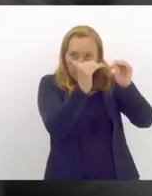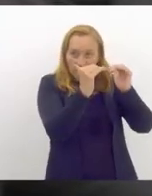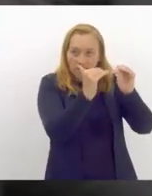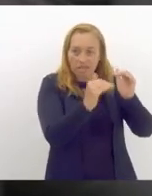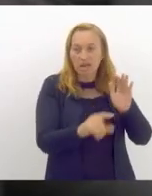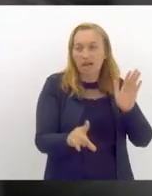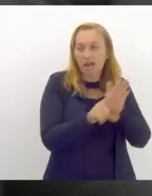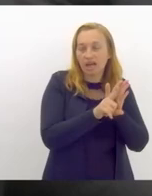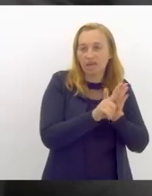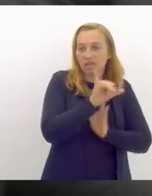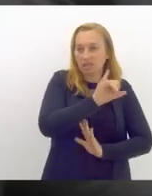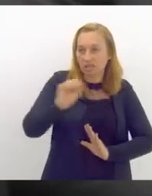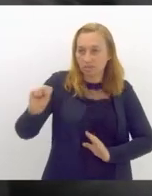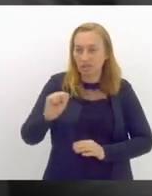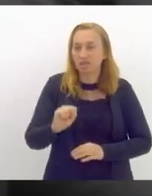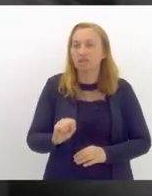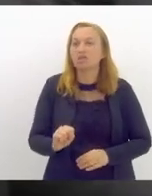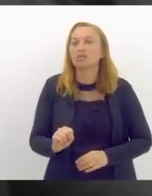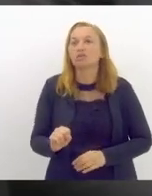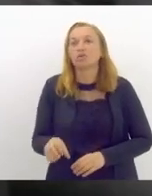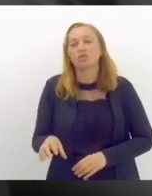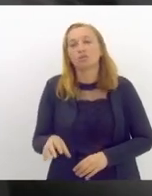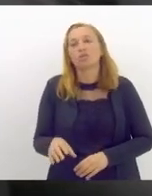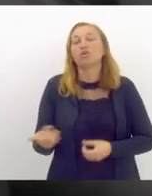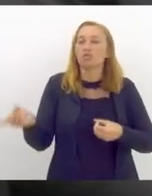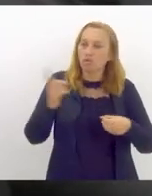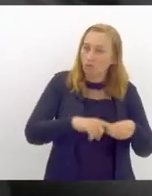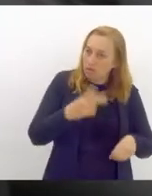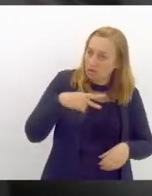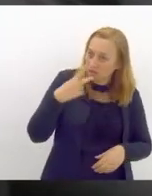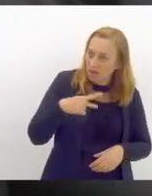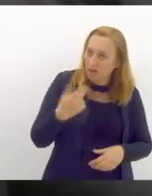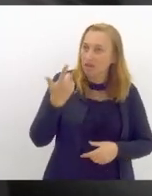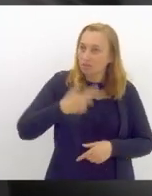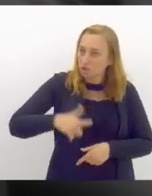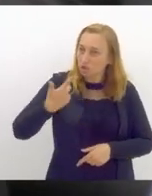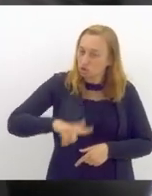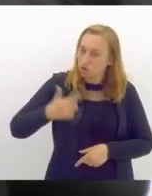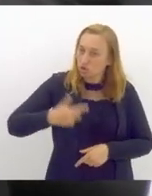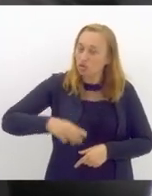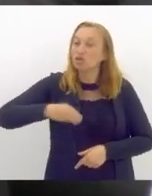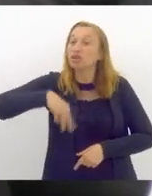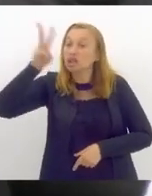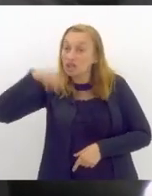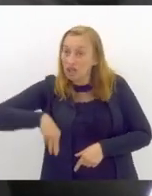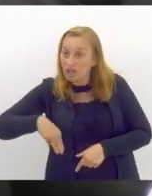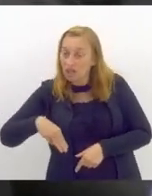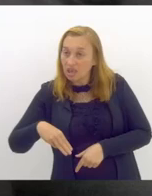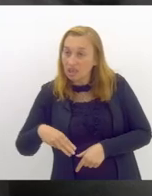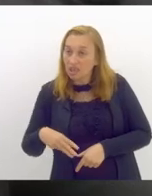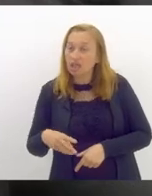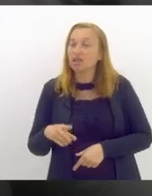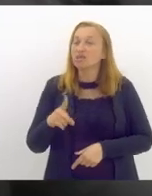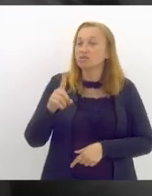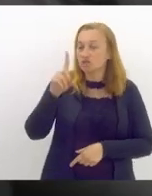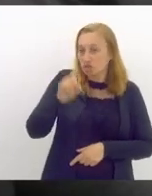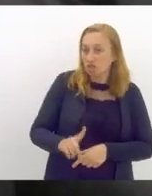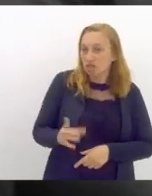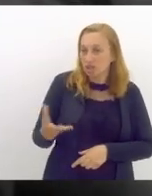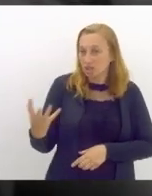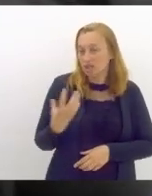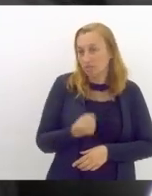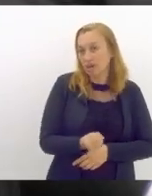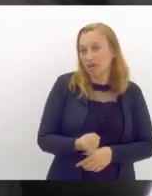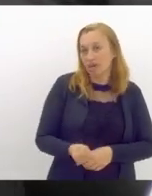lei de ICMS foi ouvido volta a dizer sendo repetitivo que quem quer tem um jeito de receber foi ouvido